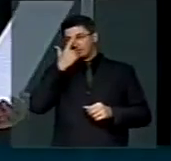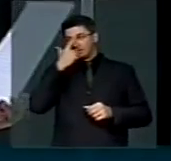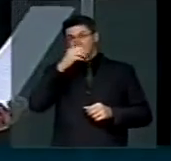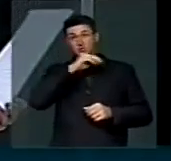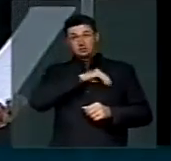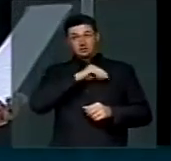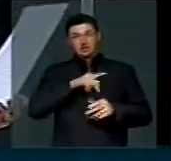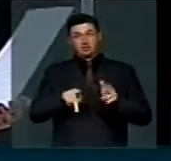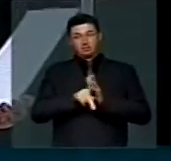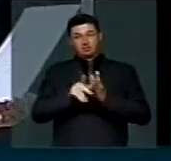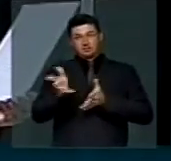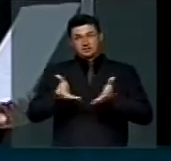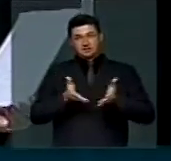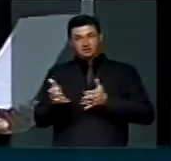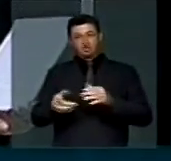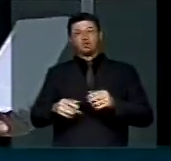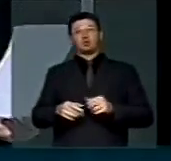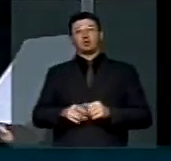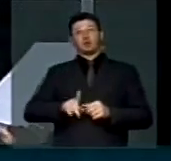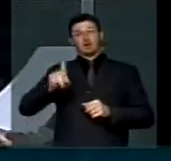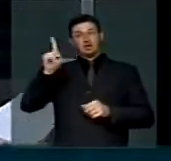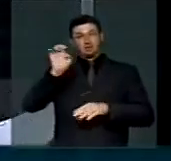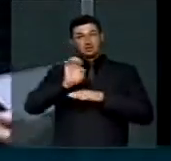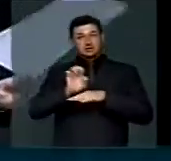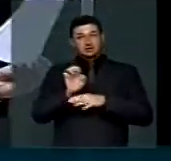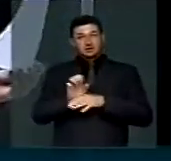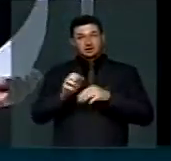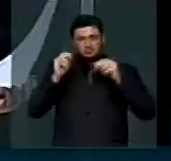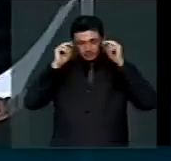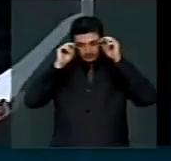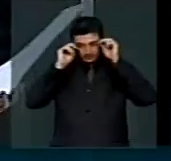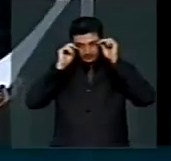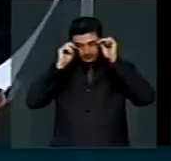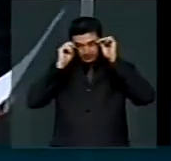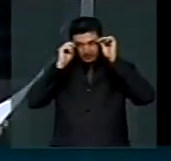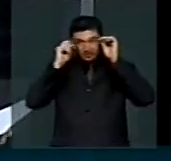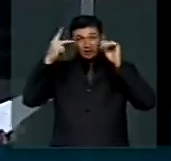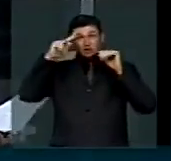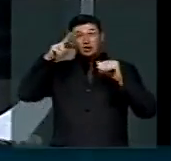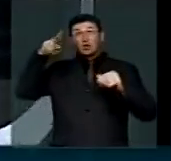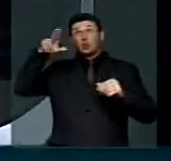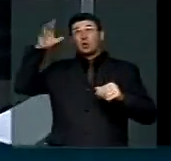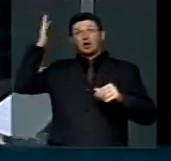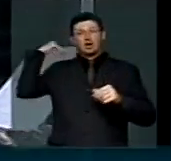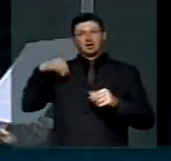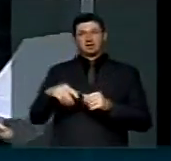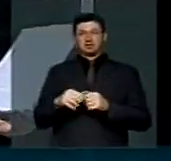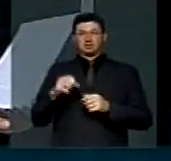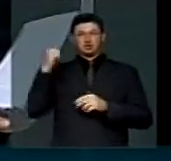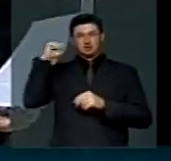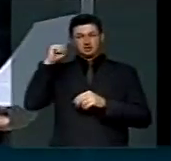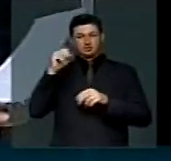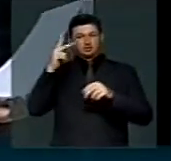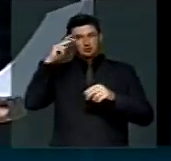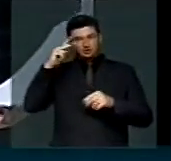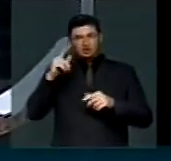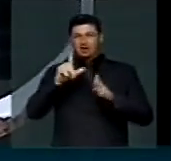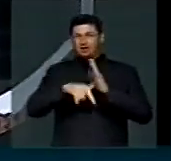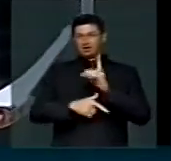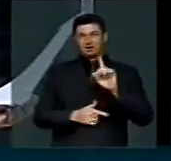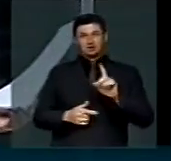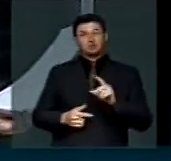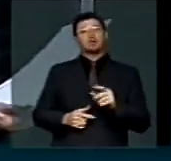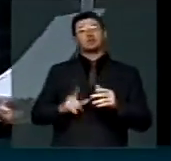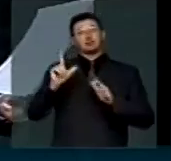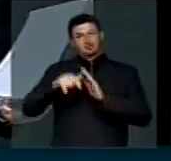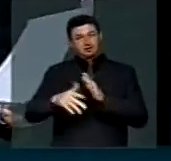dos servidores e pensionistas do nosso estado, que nunca na história do estado de Sergipe tinha atrasado,